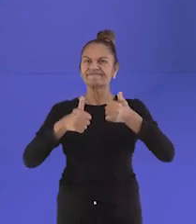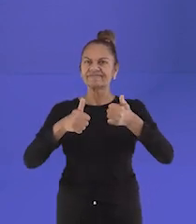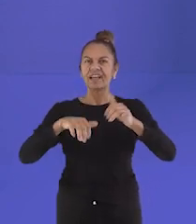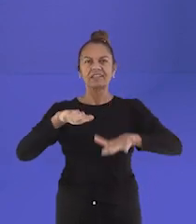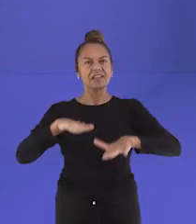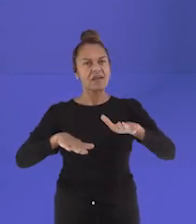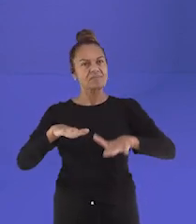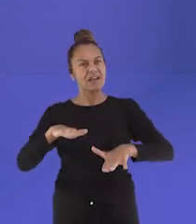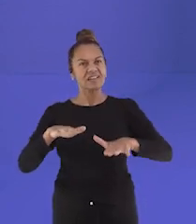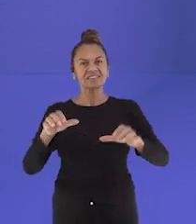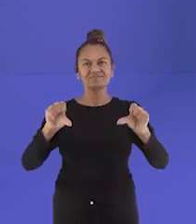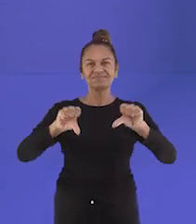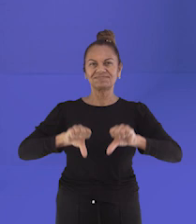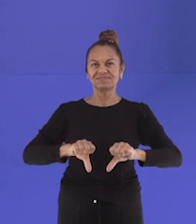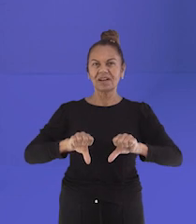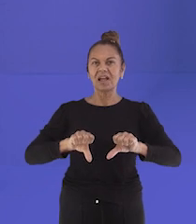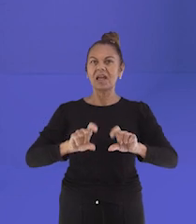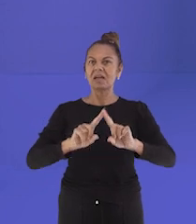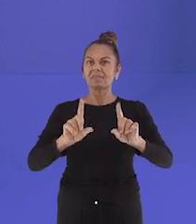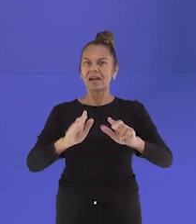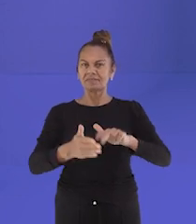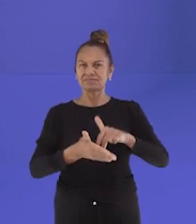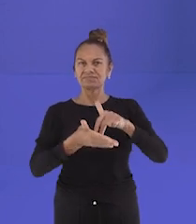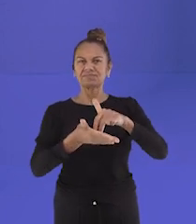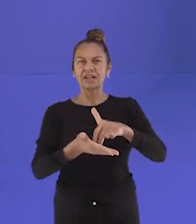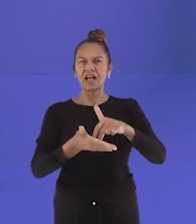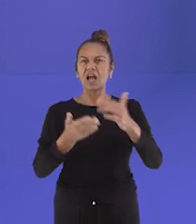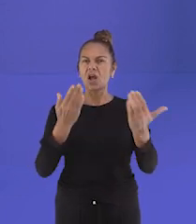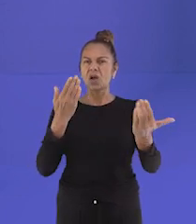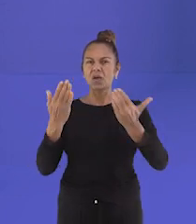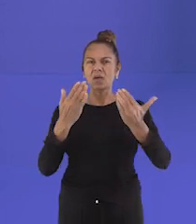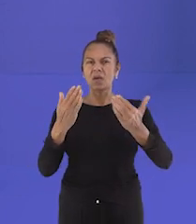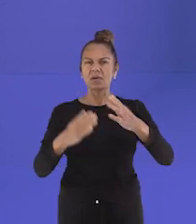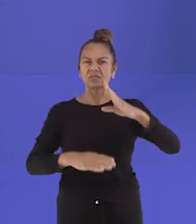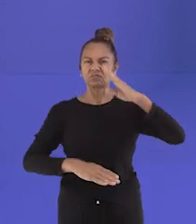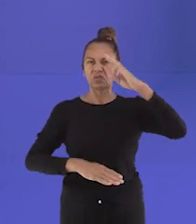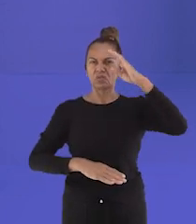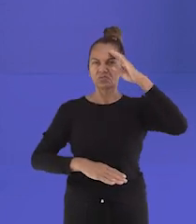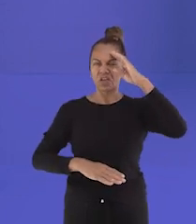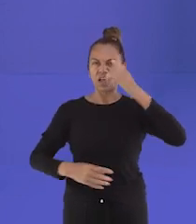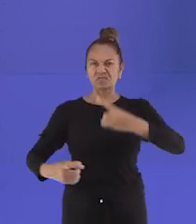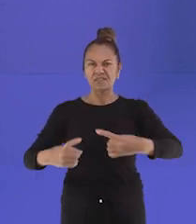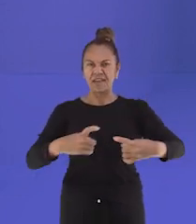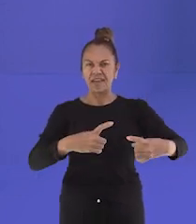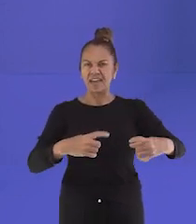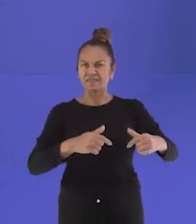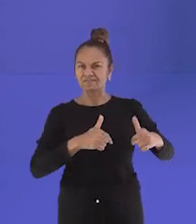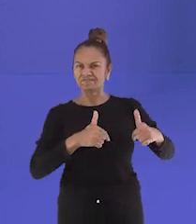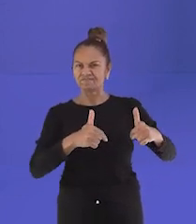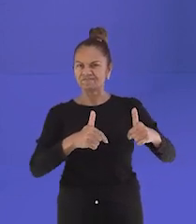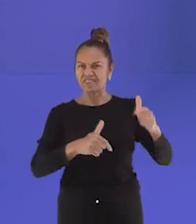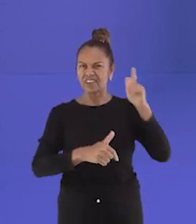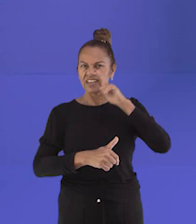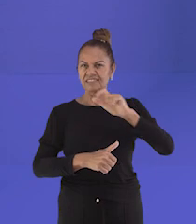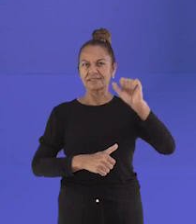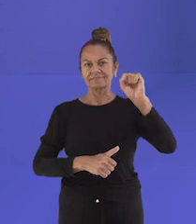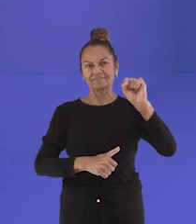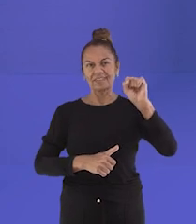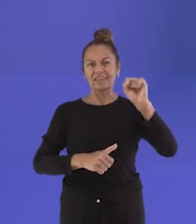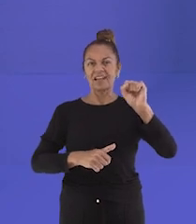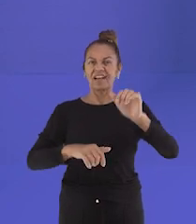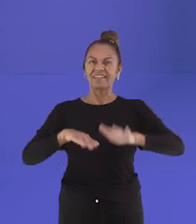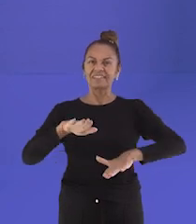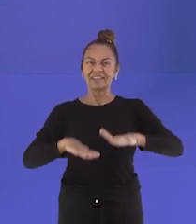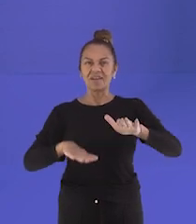nem tanto, mas estamos lá. Como soldados valentes para vencer a guerra, que por